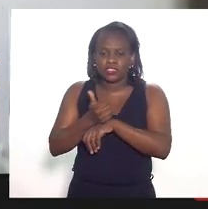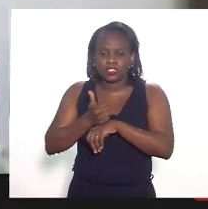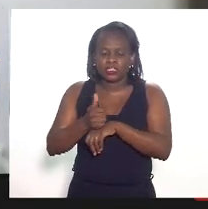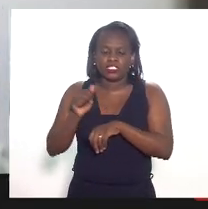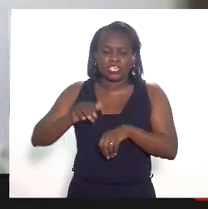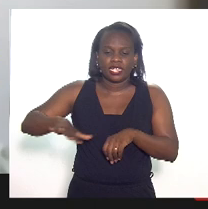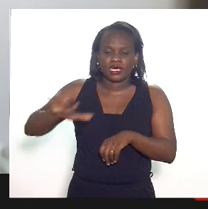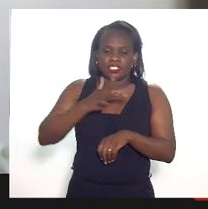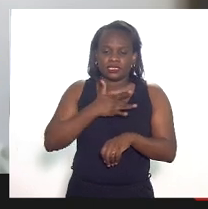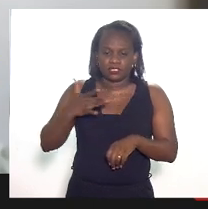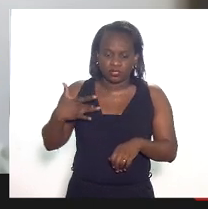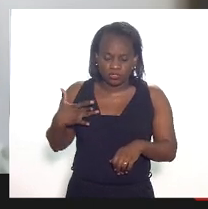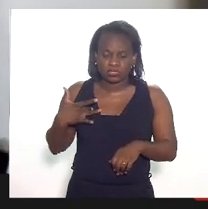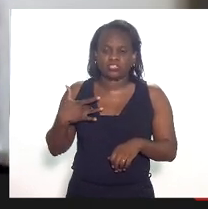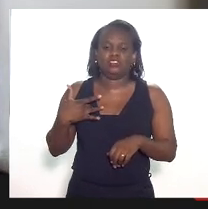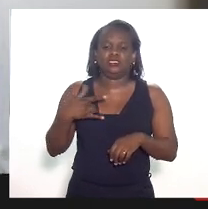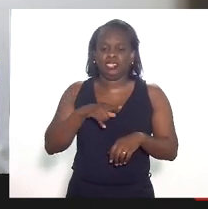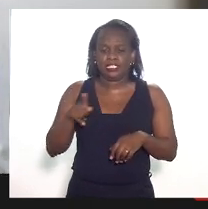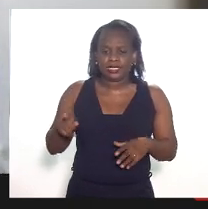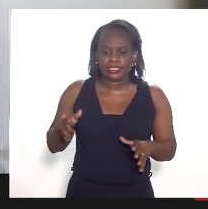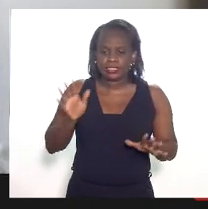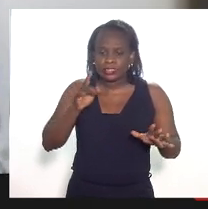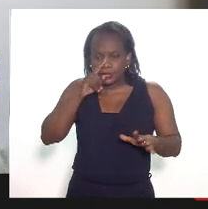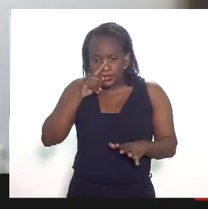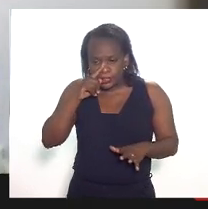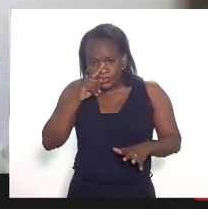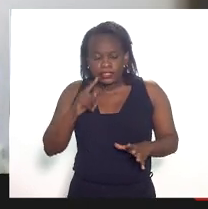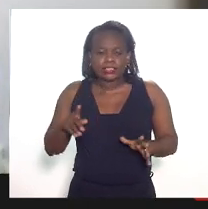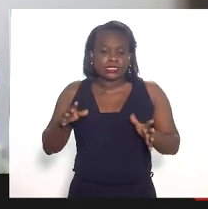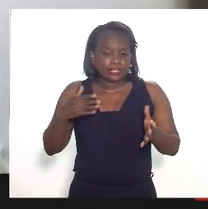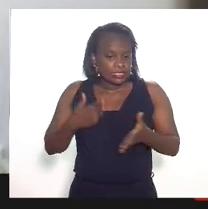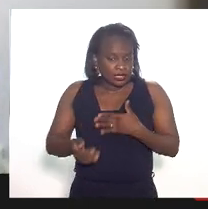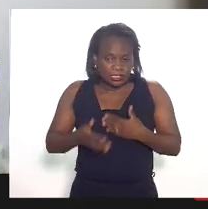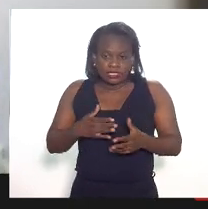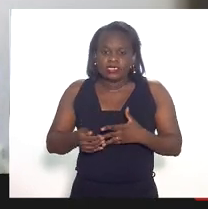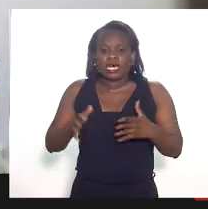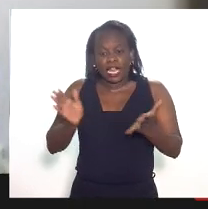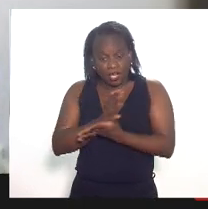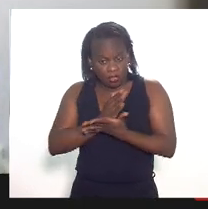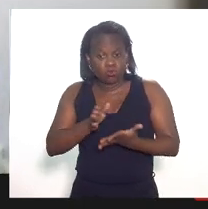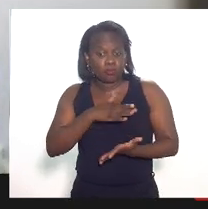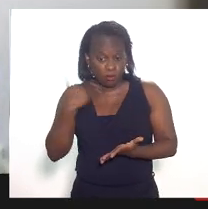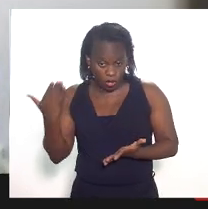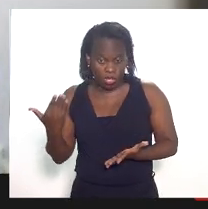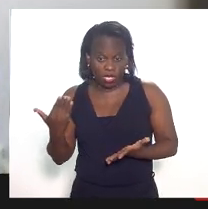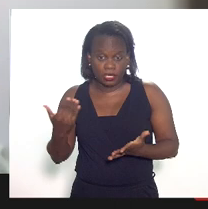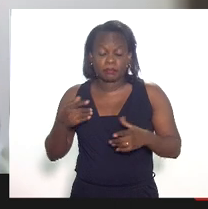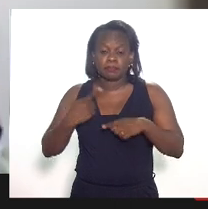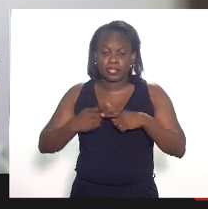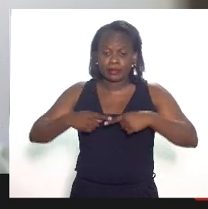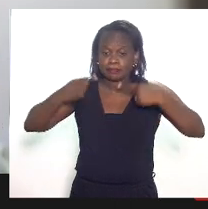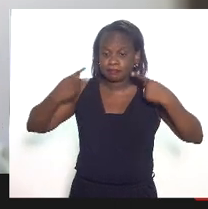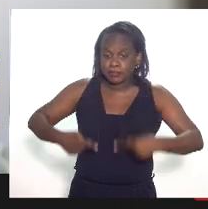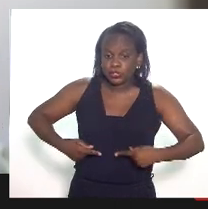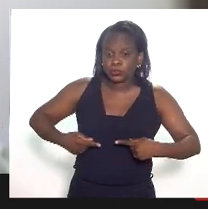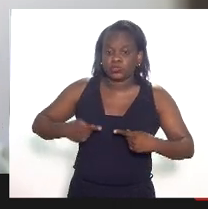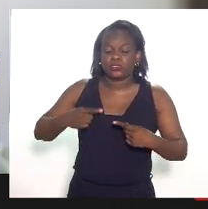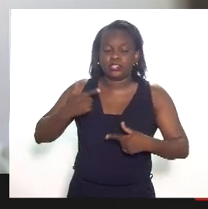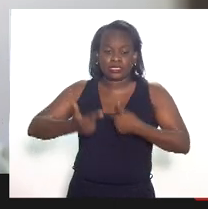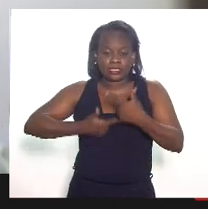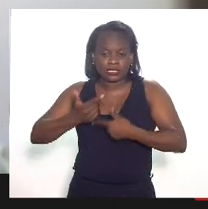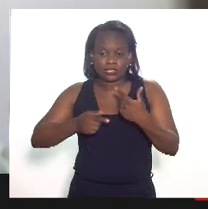de saúde que se arriscam e muitas vezes vão a óbito no enfrentamento